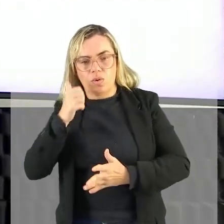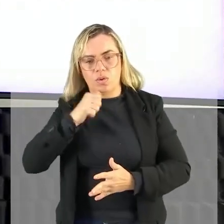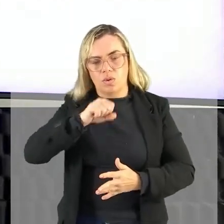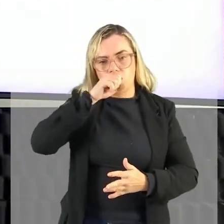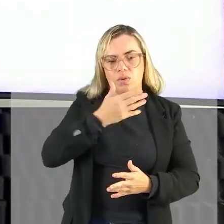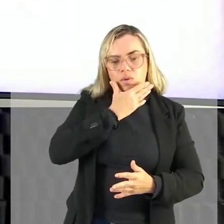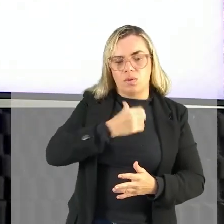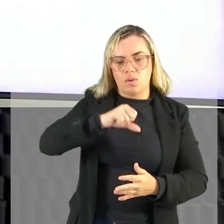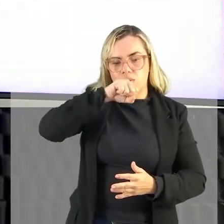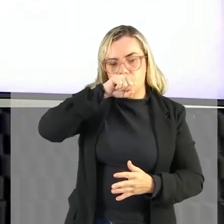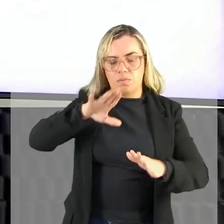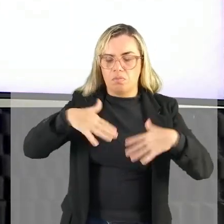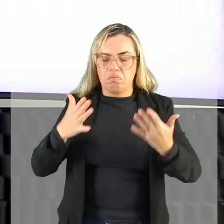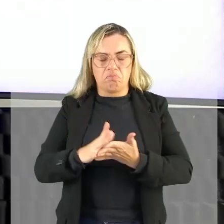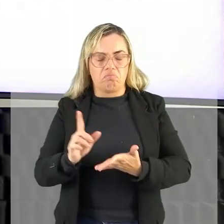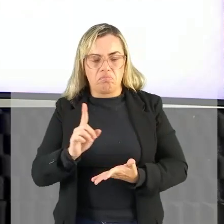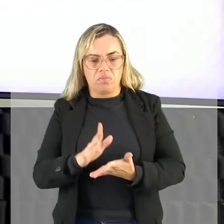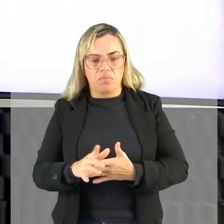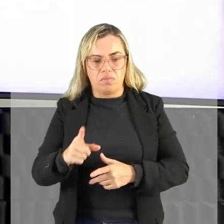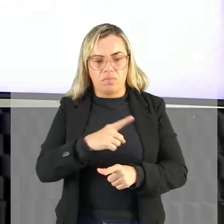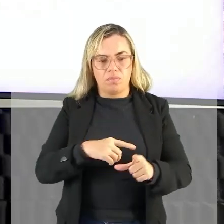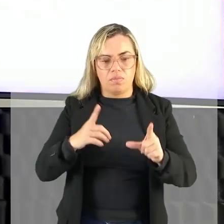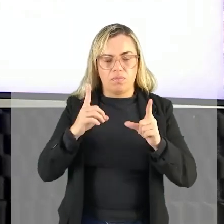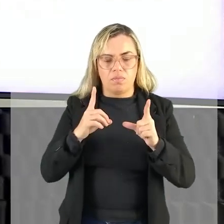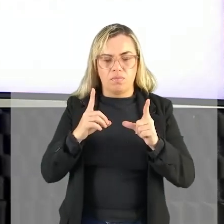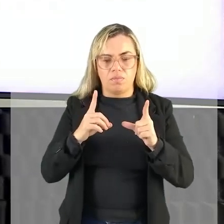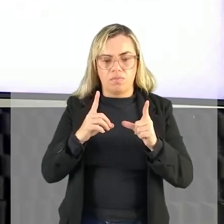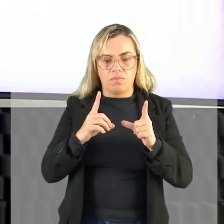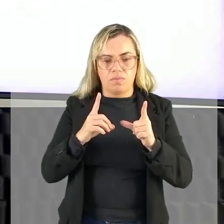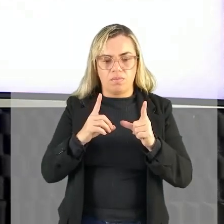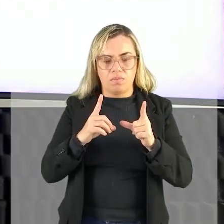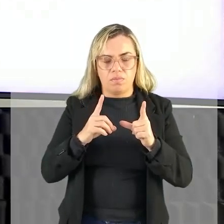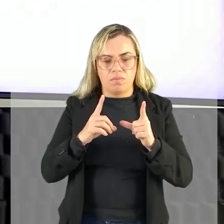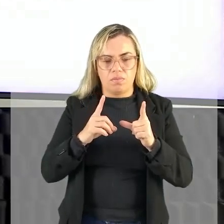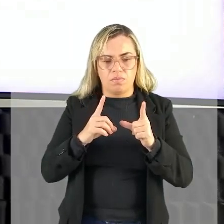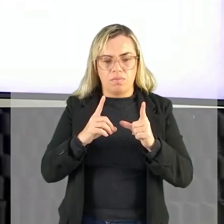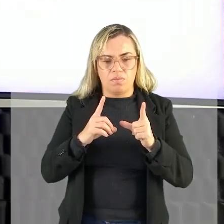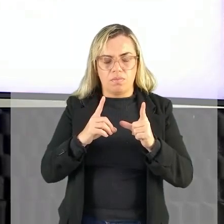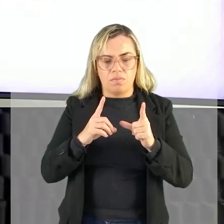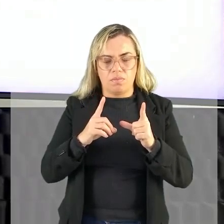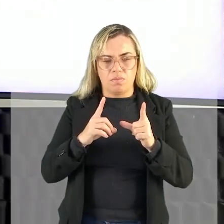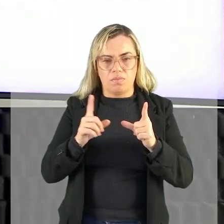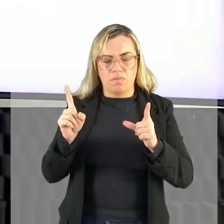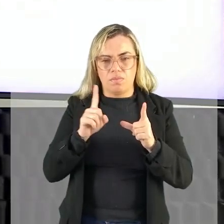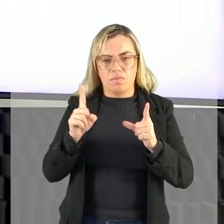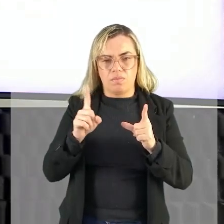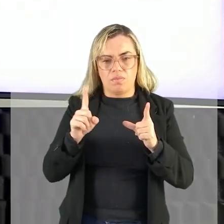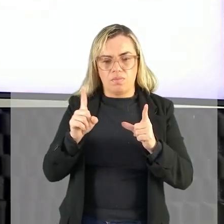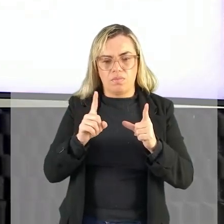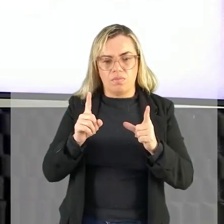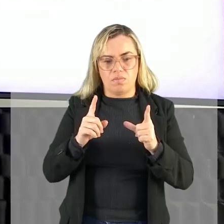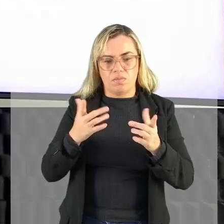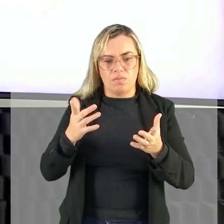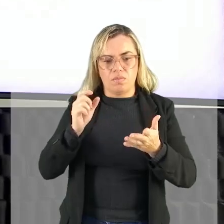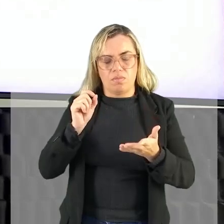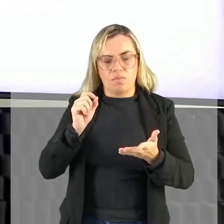mãe, ou herdado pelo pai. Penetrância incompleta? Não